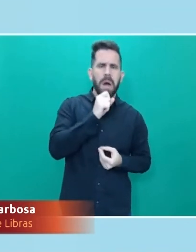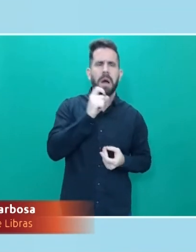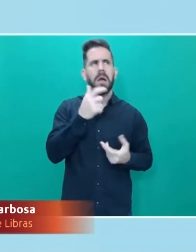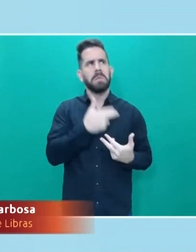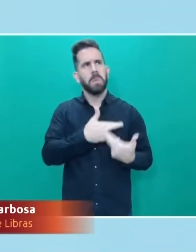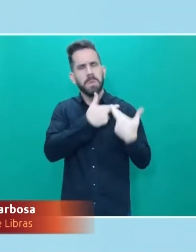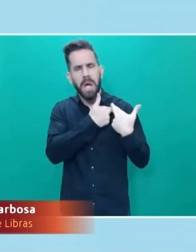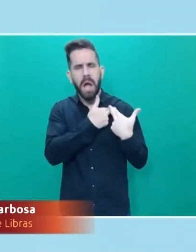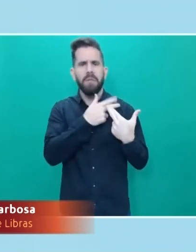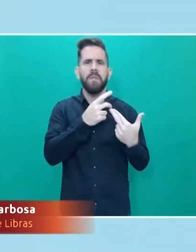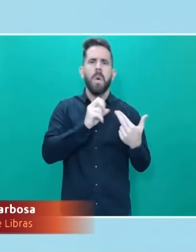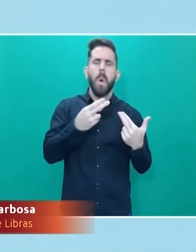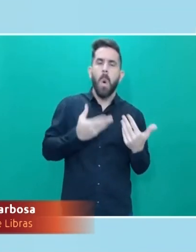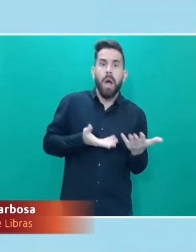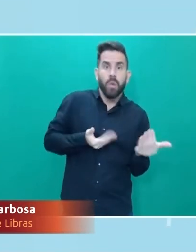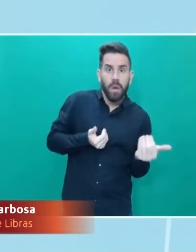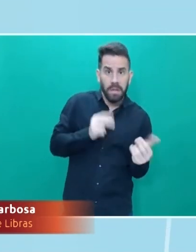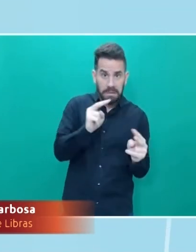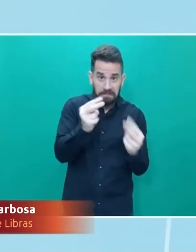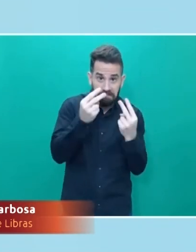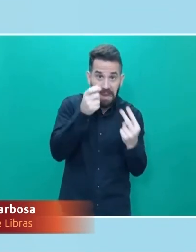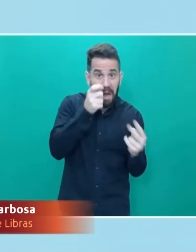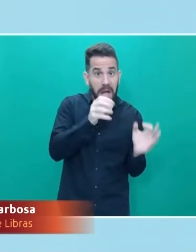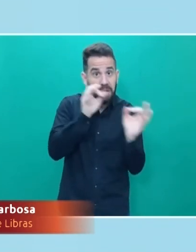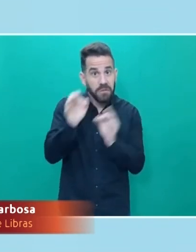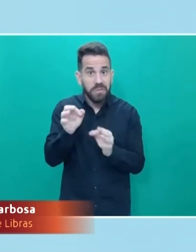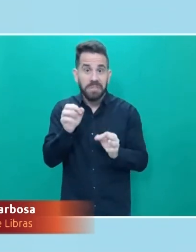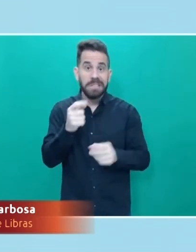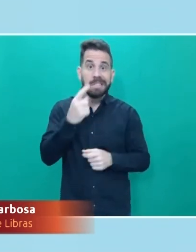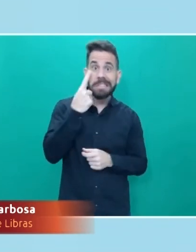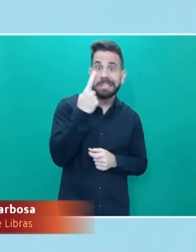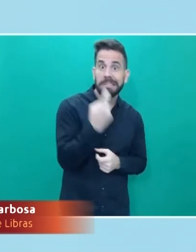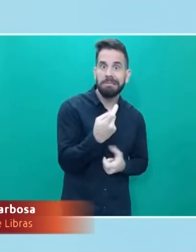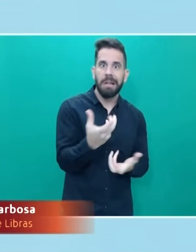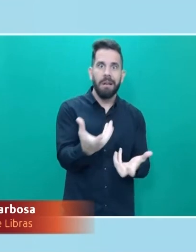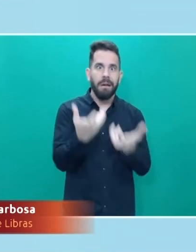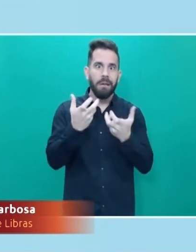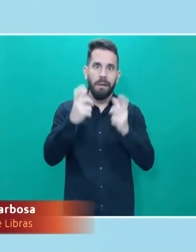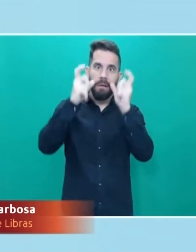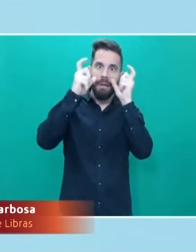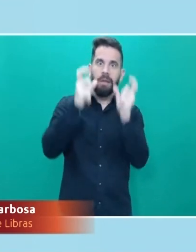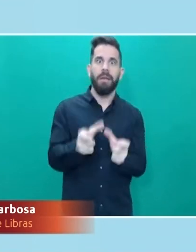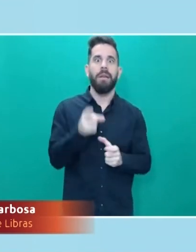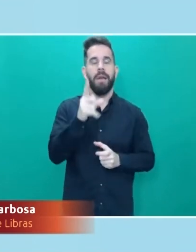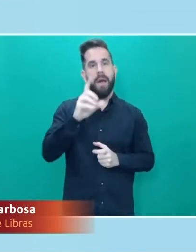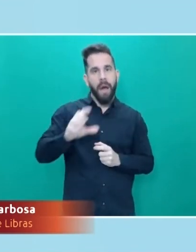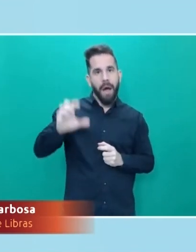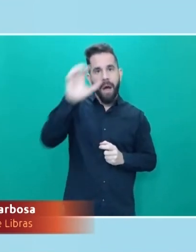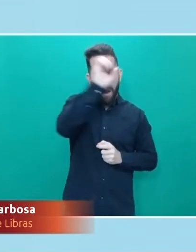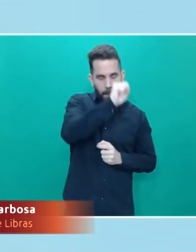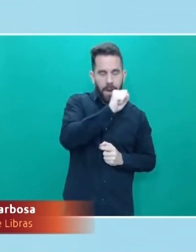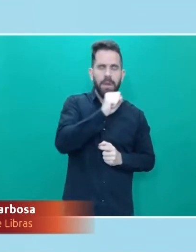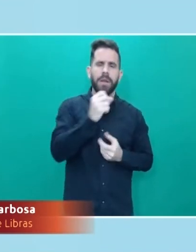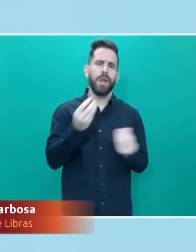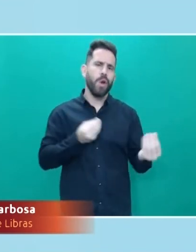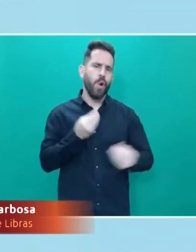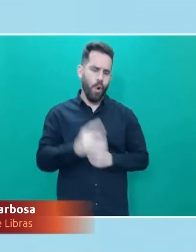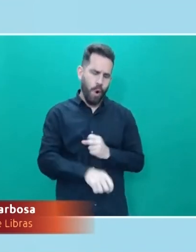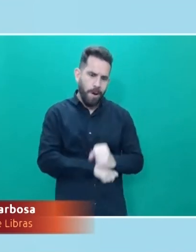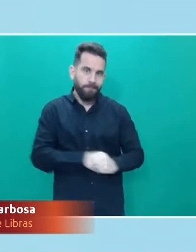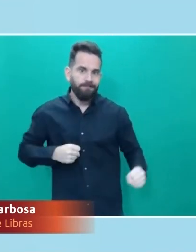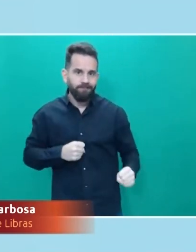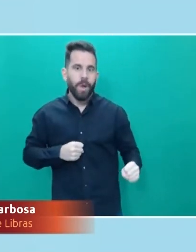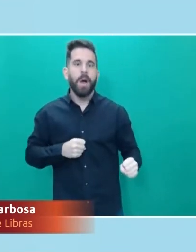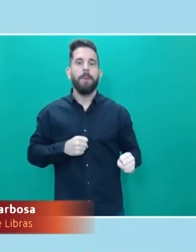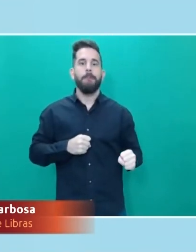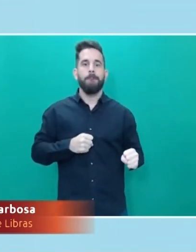mesmo um adolescente que estiver vendo a gente aí, tem interesse em começar a aprender, ou aprender um pouco mais de artes marciais, né? Quem